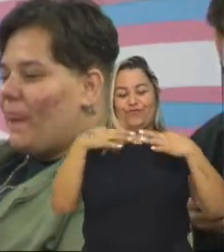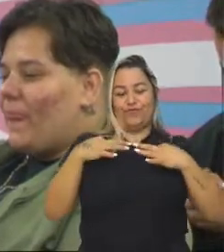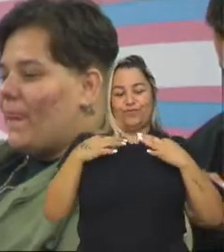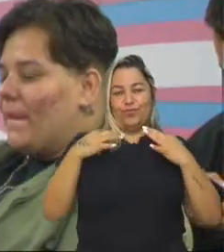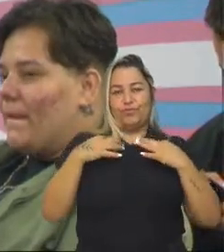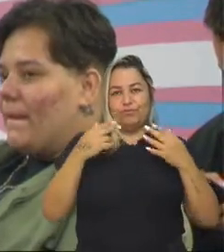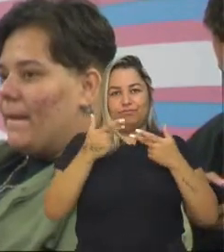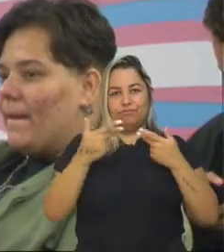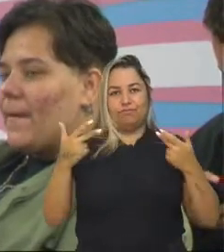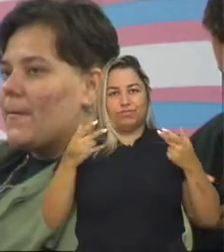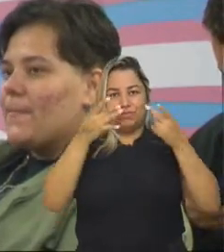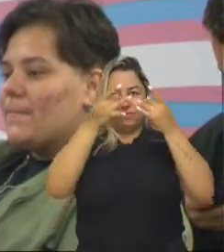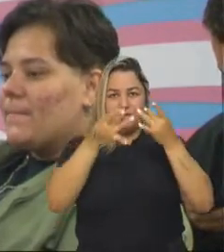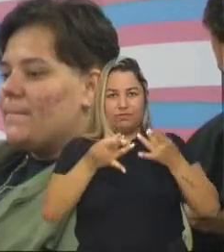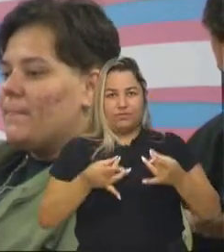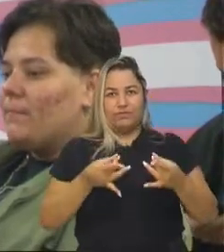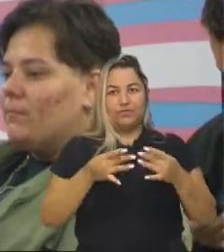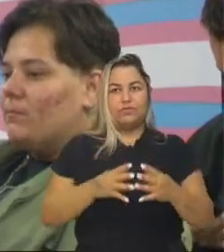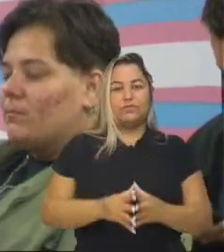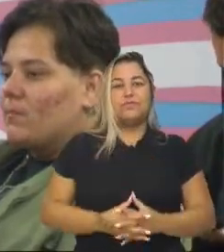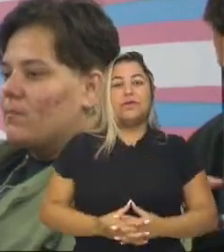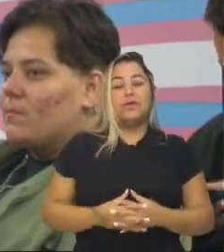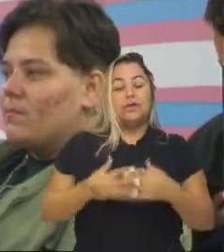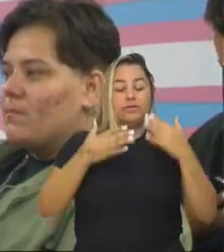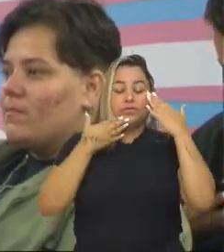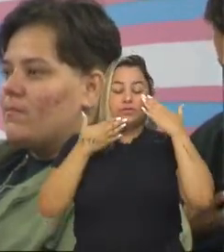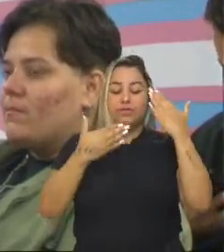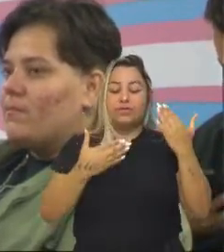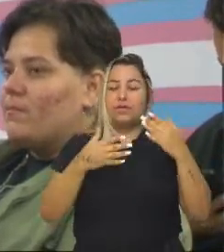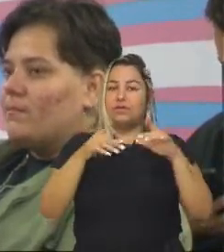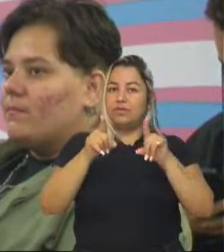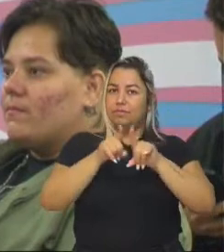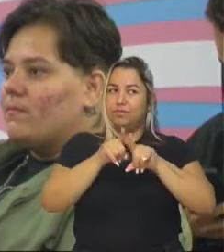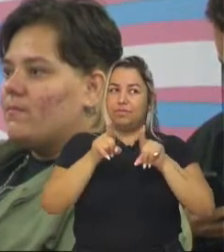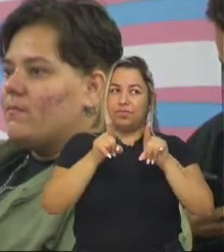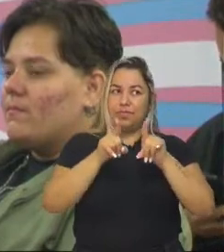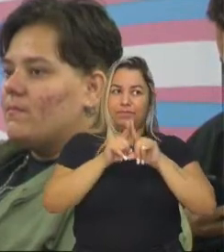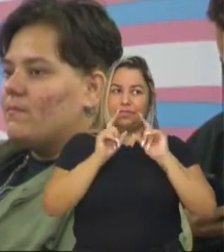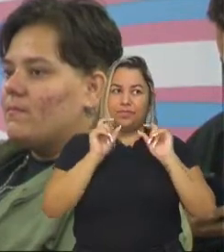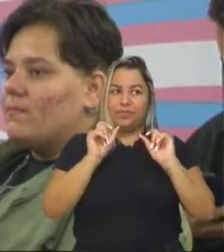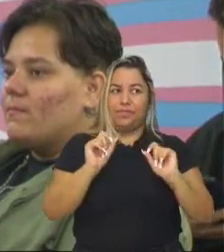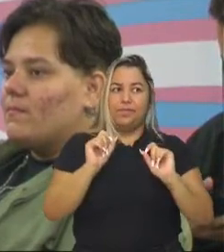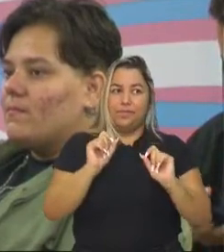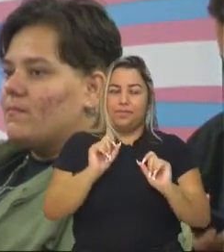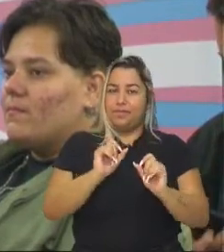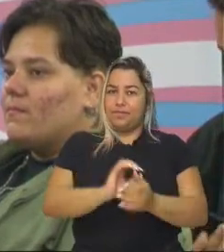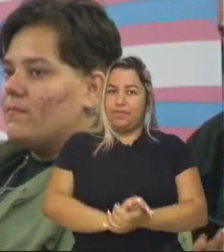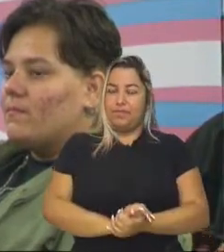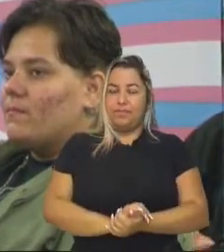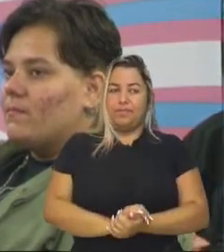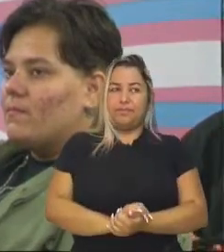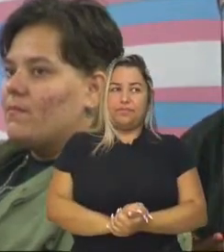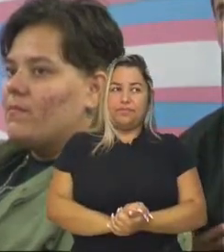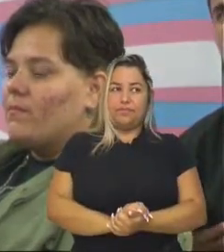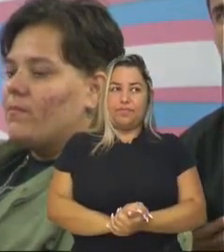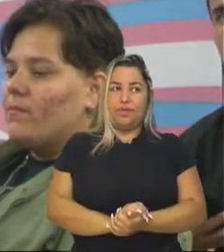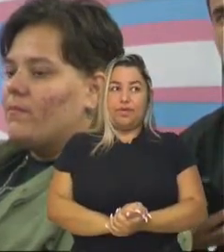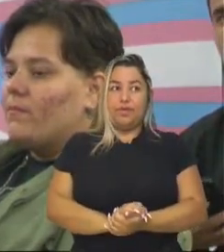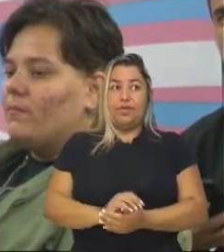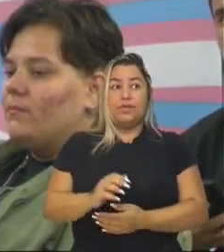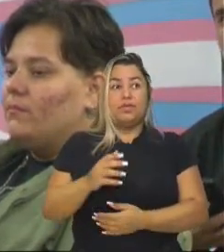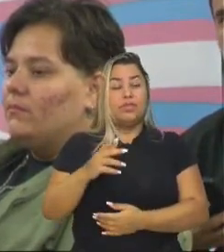Eu acho que quero sempre agradecer esse local, né? Hoje foi um local muito potente, né? E eu acho